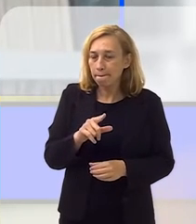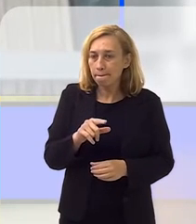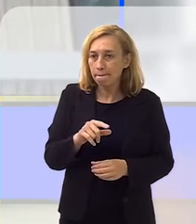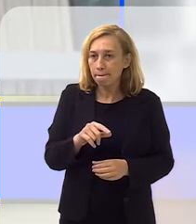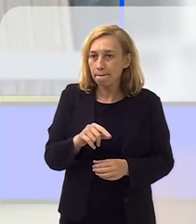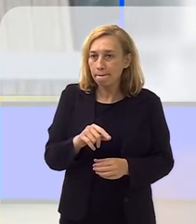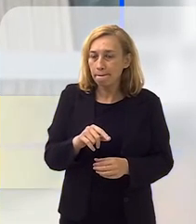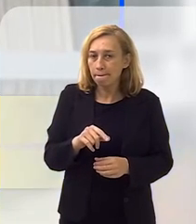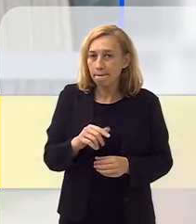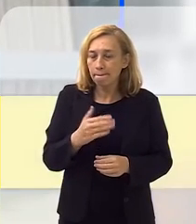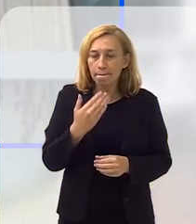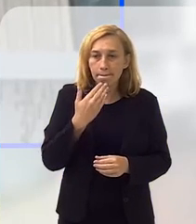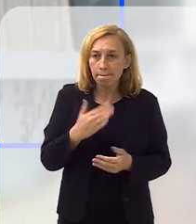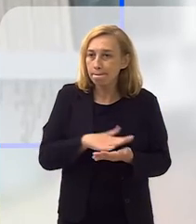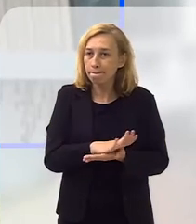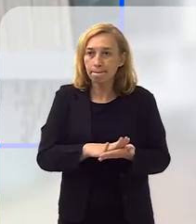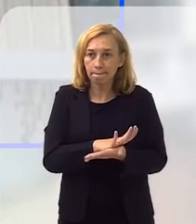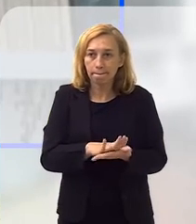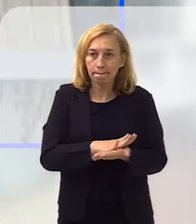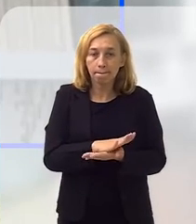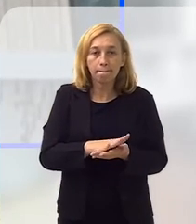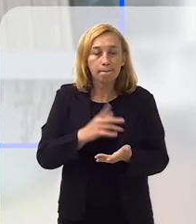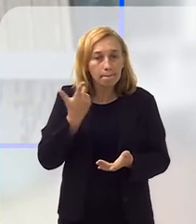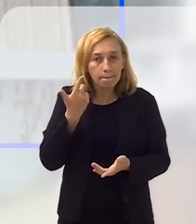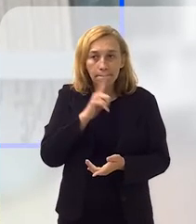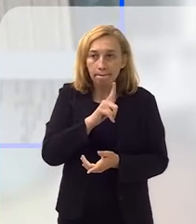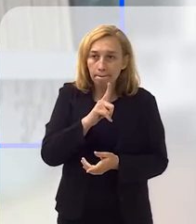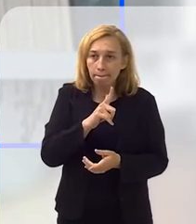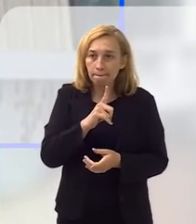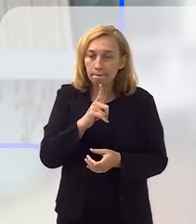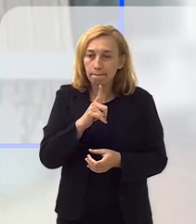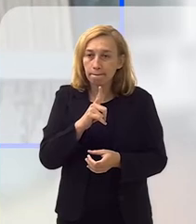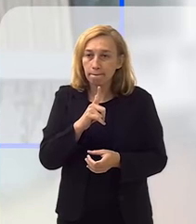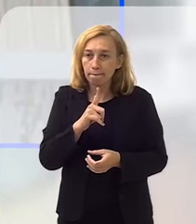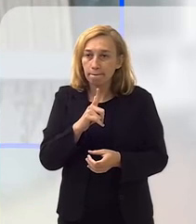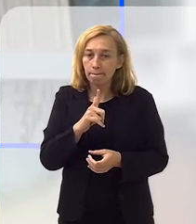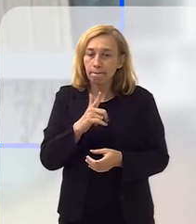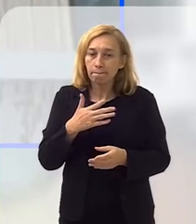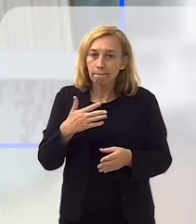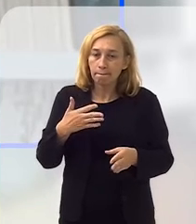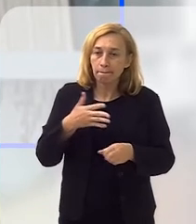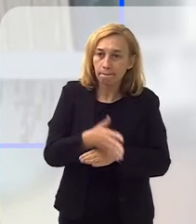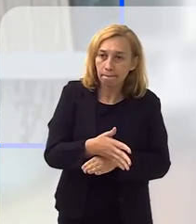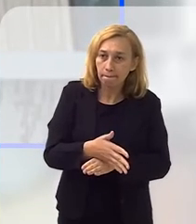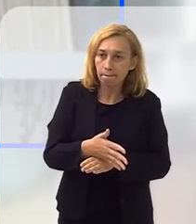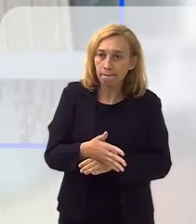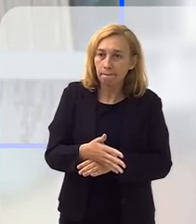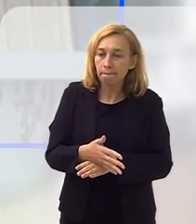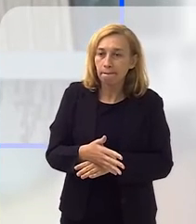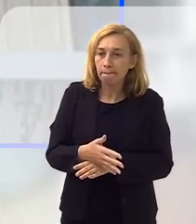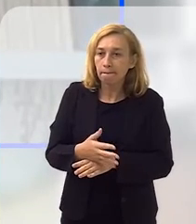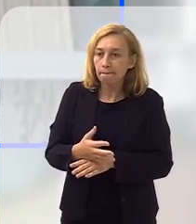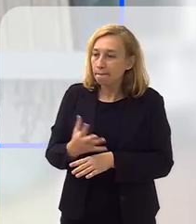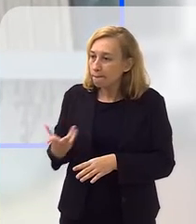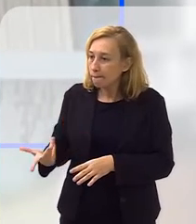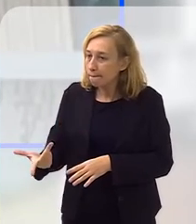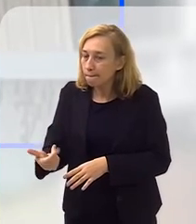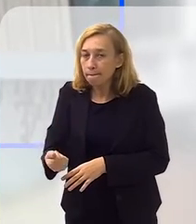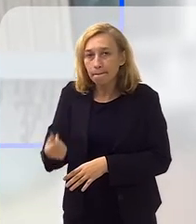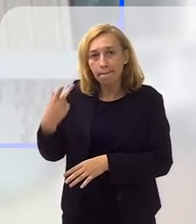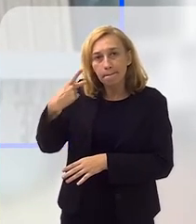conseguiu isso sem favor nenhum, né? Ela conseguiu a chave para esse acesso pelo talento dela,